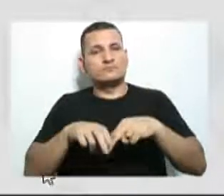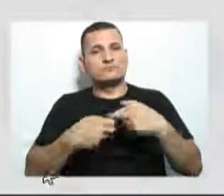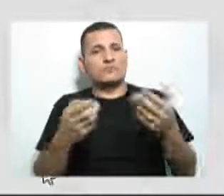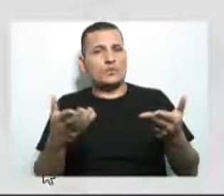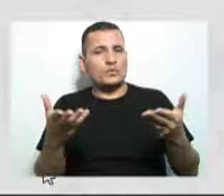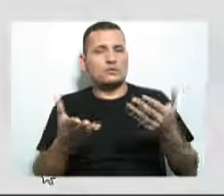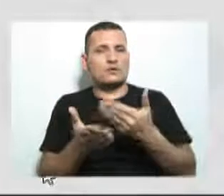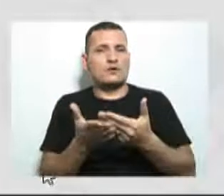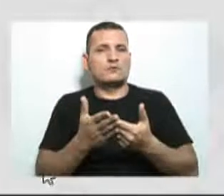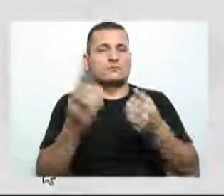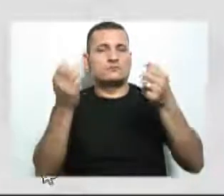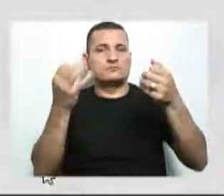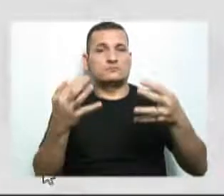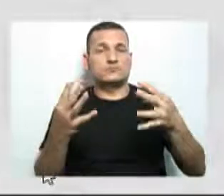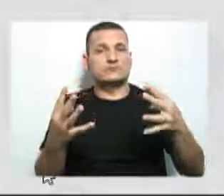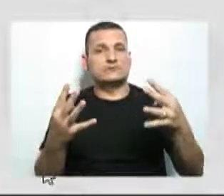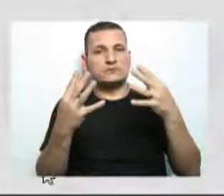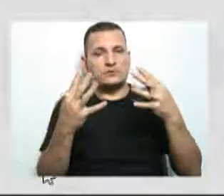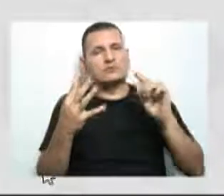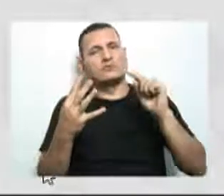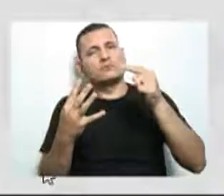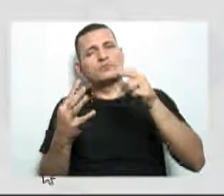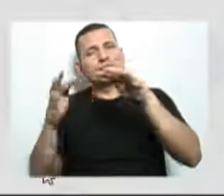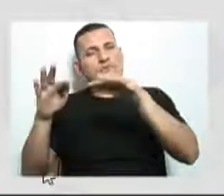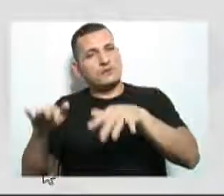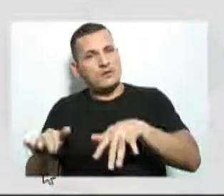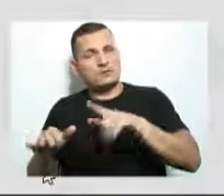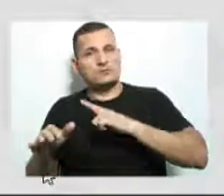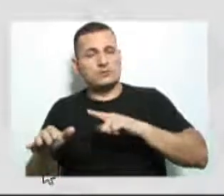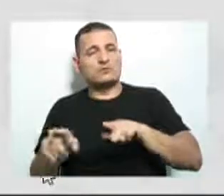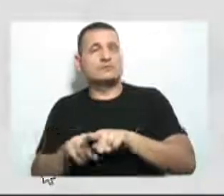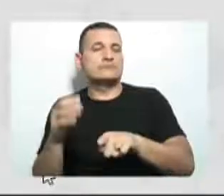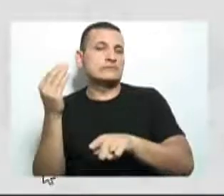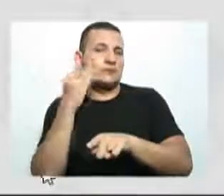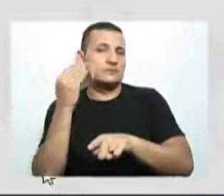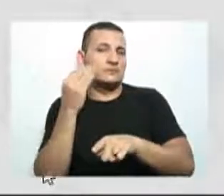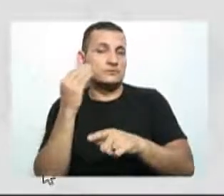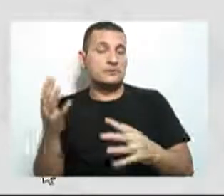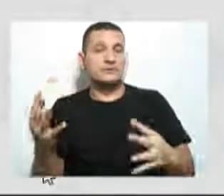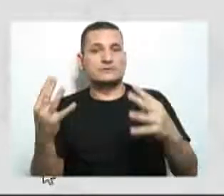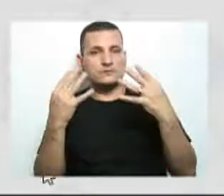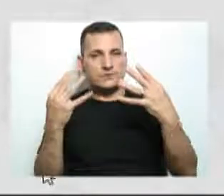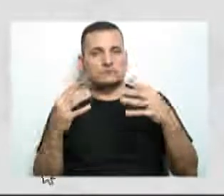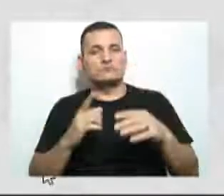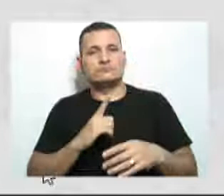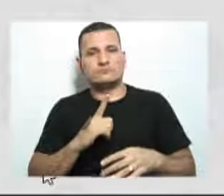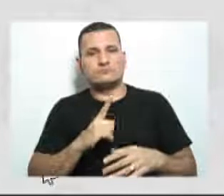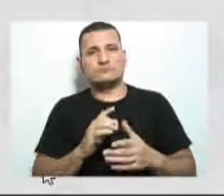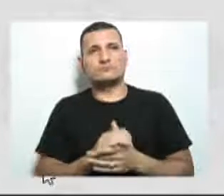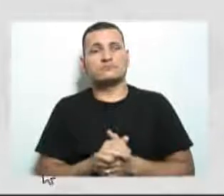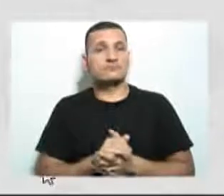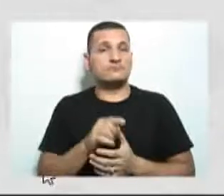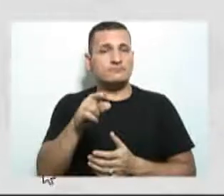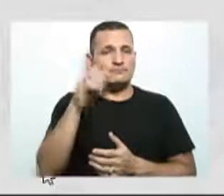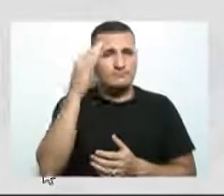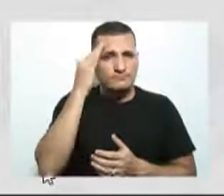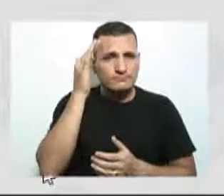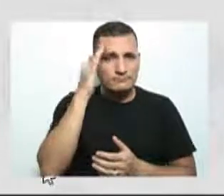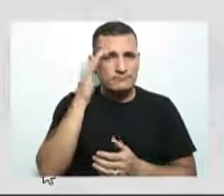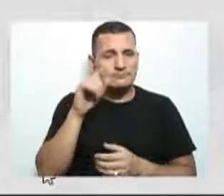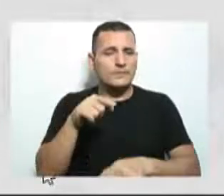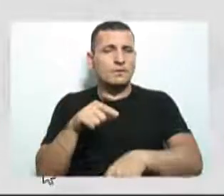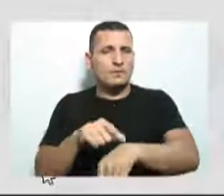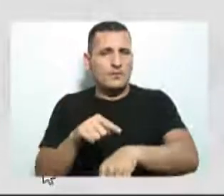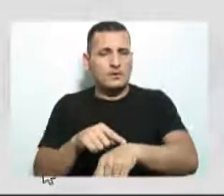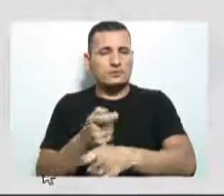de atenção e no final nós teremos um teste de atenção. Já fica ligado aí, hein? Entenda que no momento da